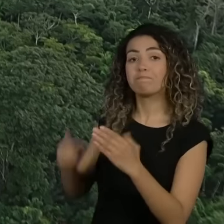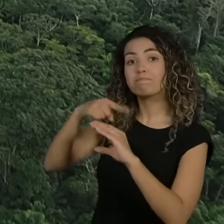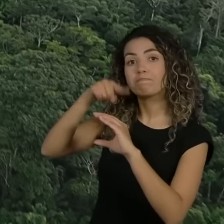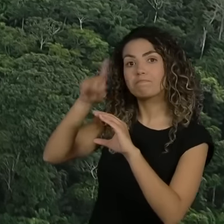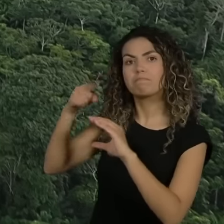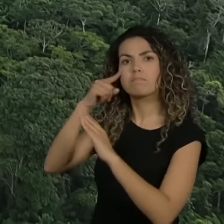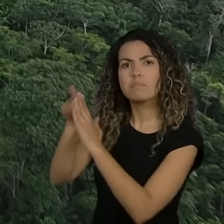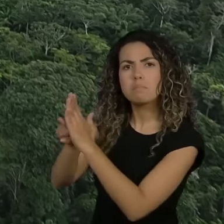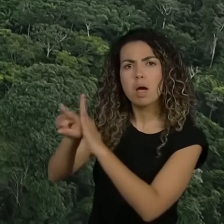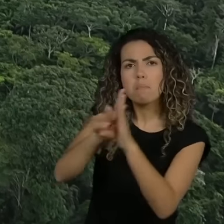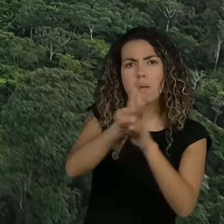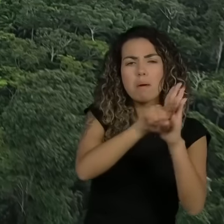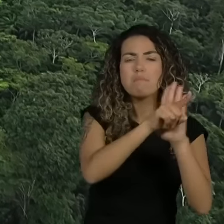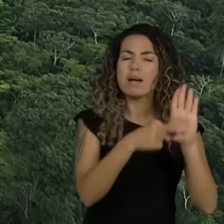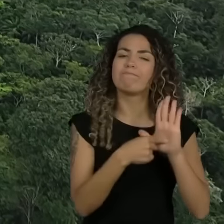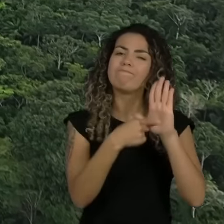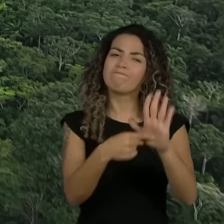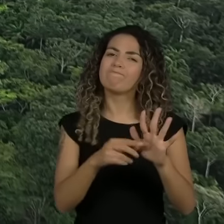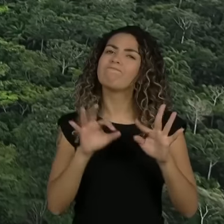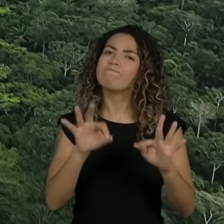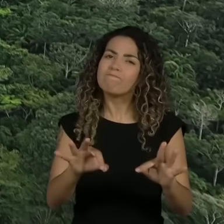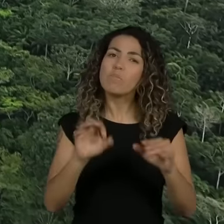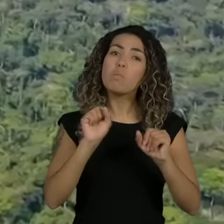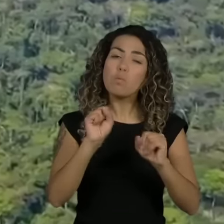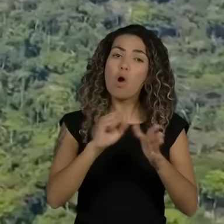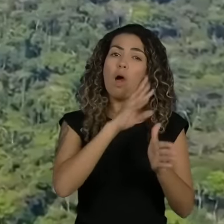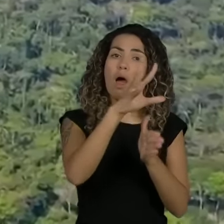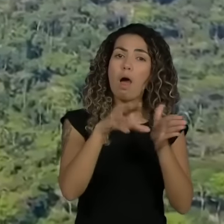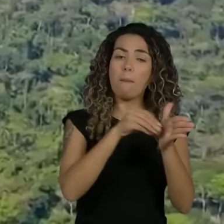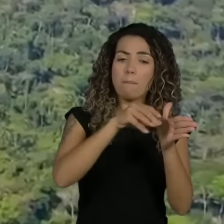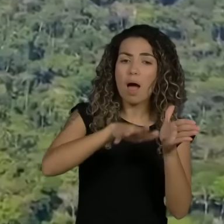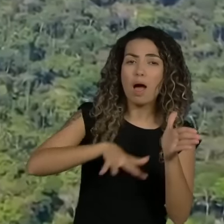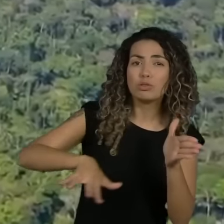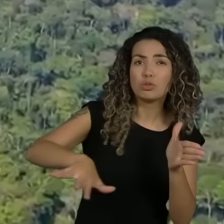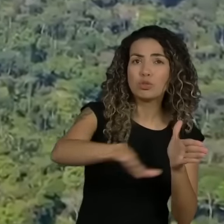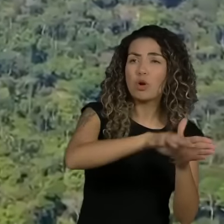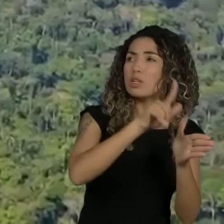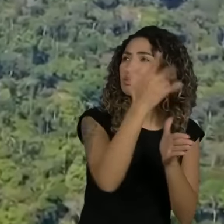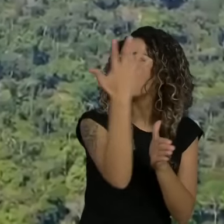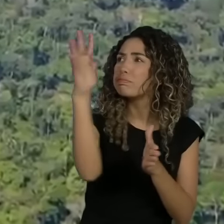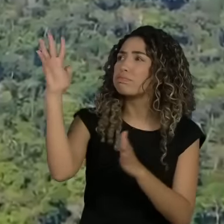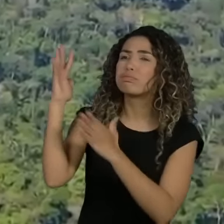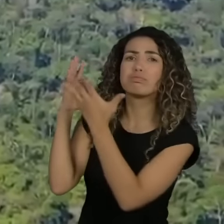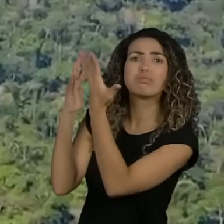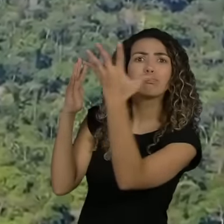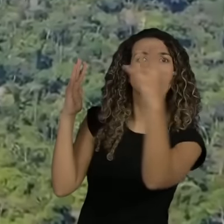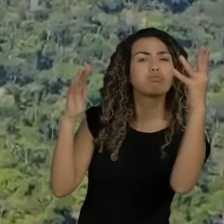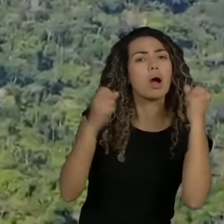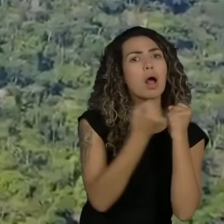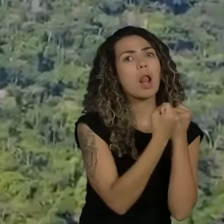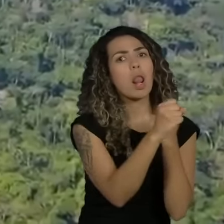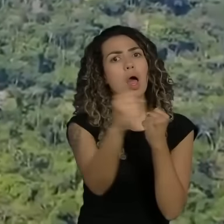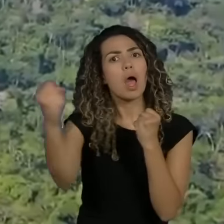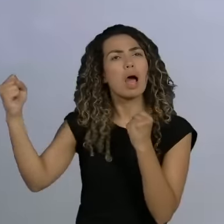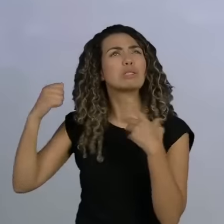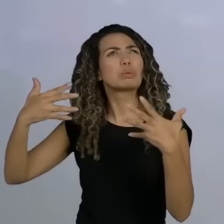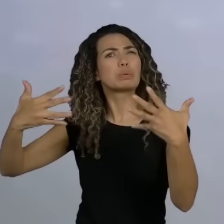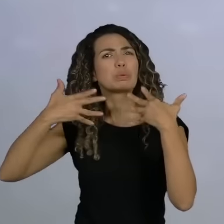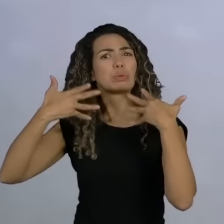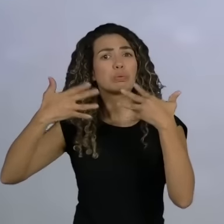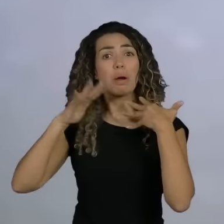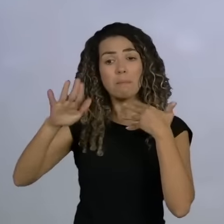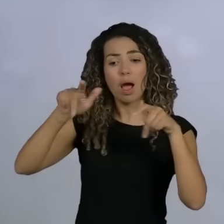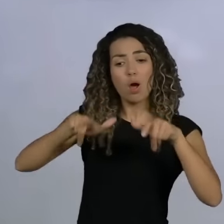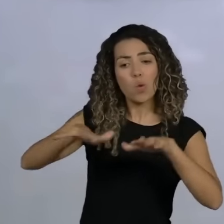Cientistas alertam para o calor extremo em regiões da Amazônia. A maior floresta tropical do mundo é essencial para equilibrar